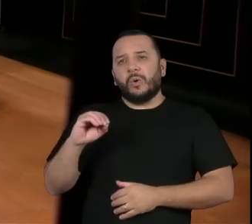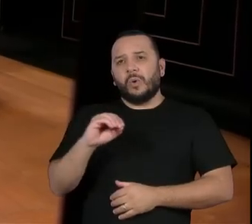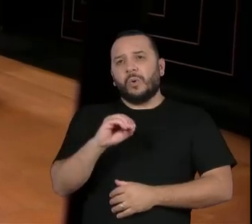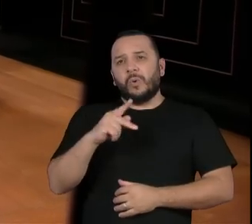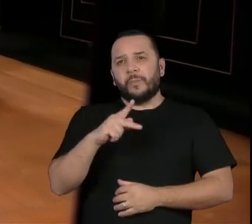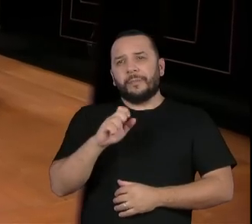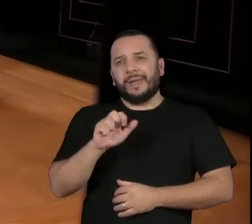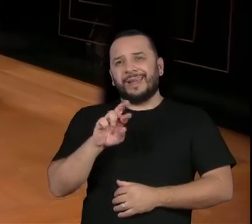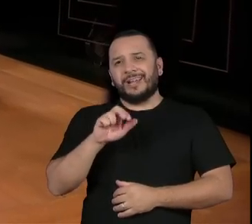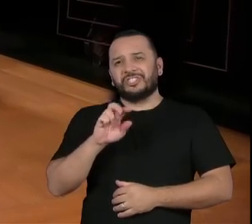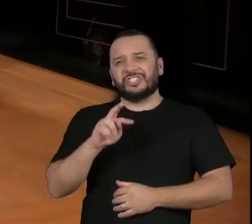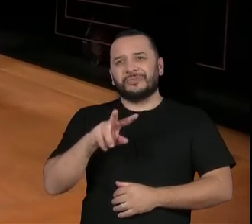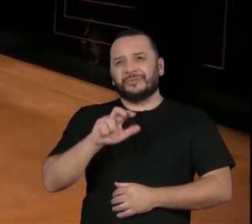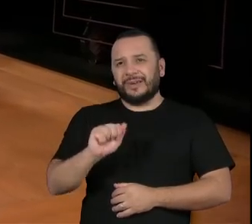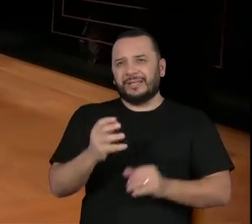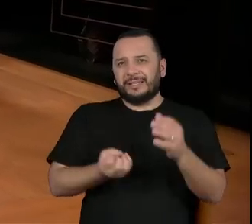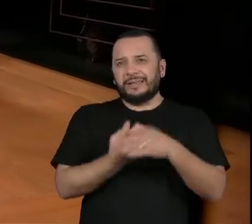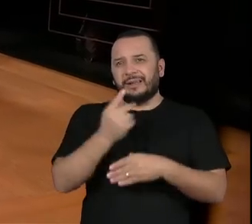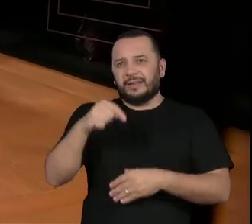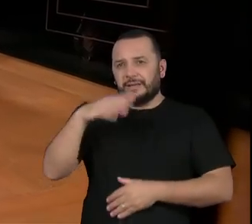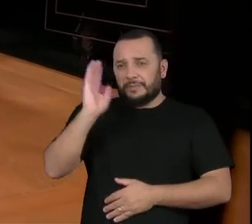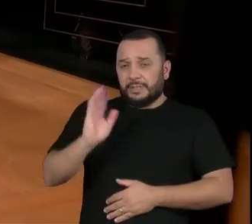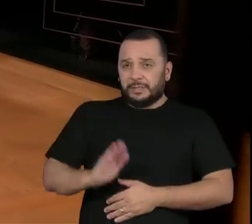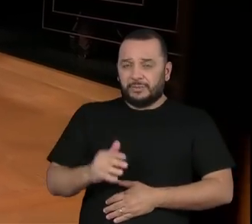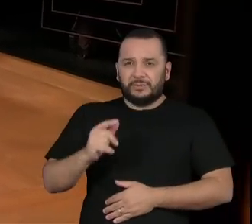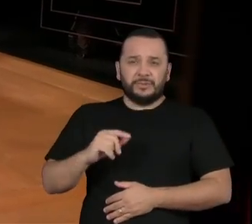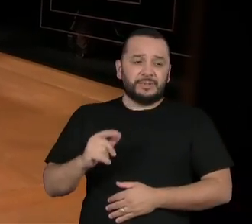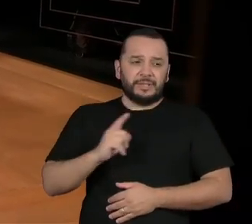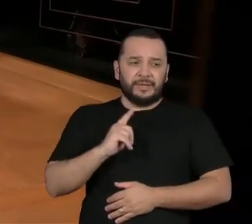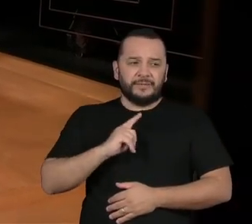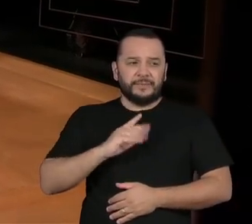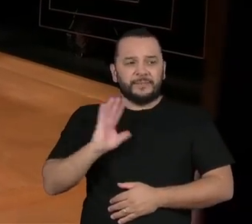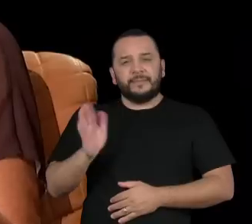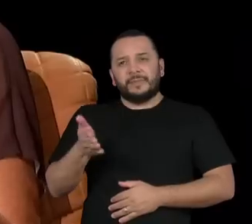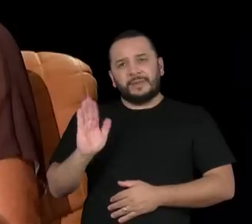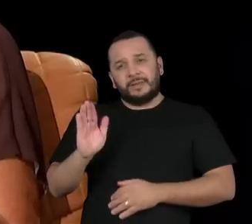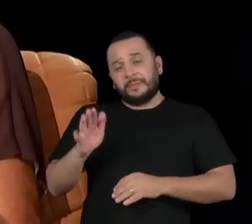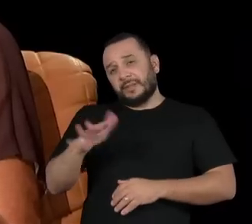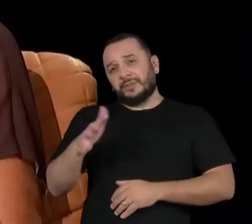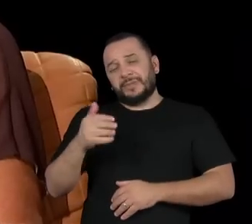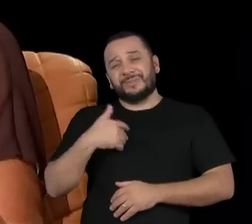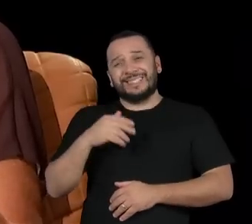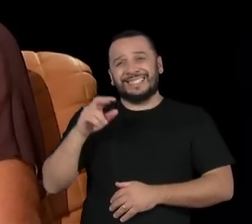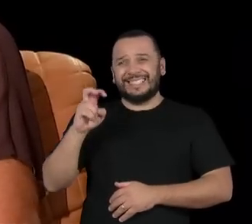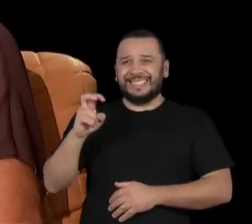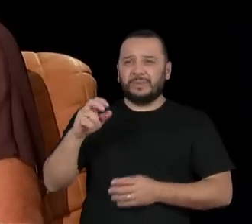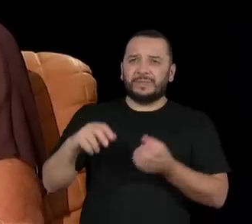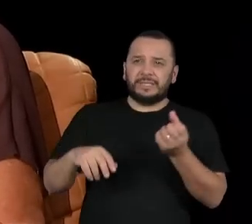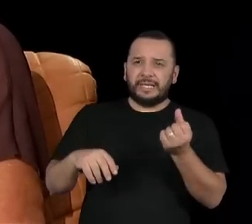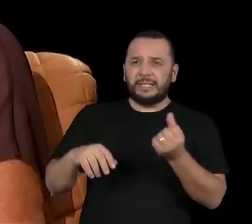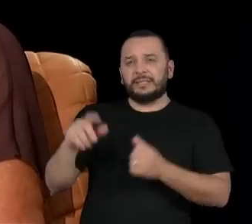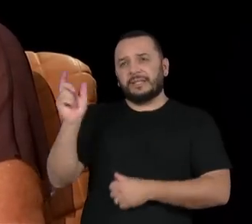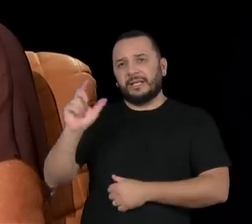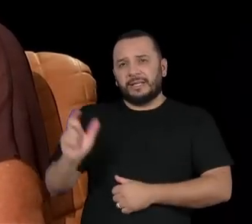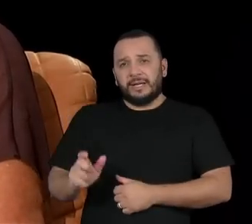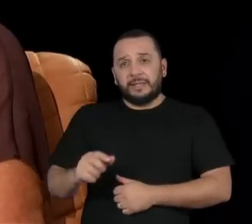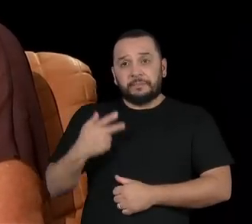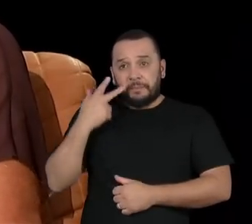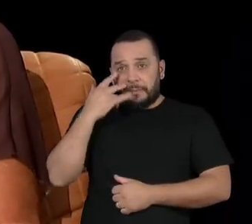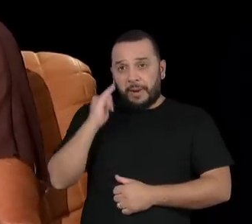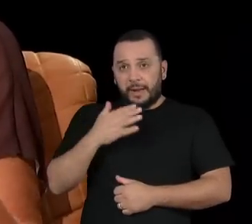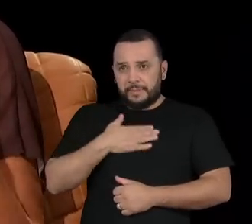5, 6 italianos, entre eles meu pai, que era enólogo e engenheiro